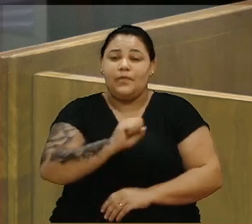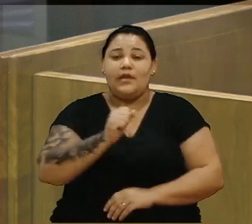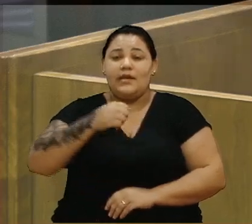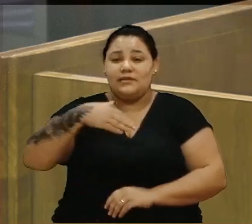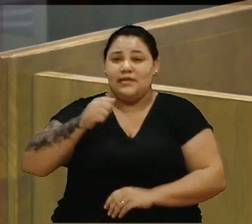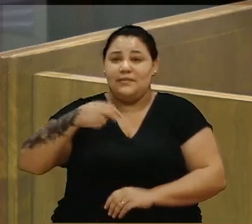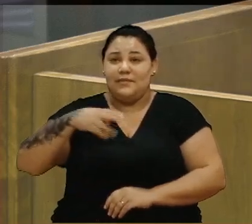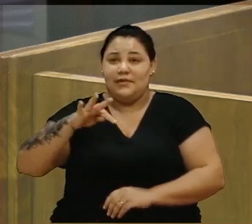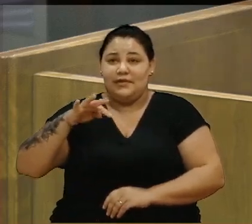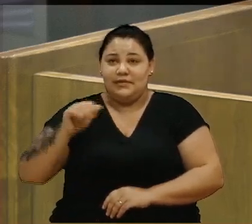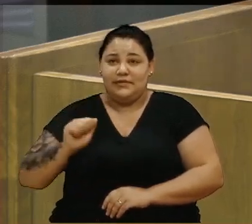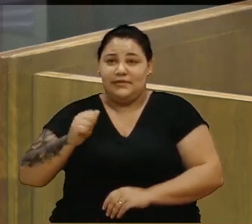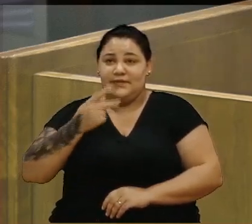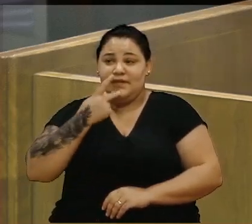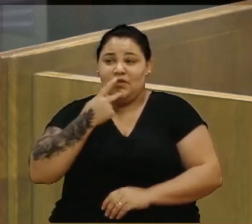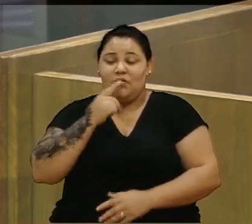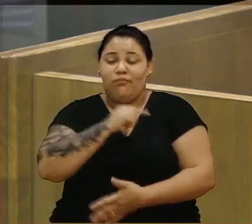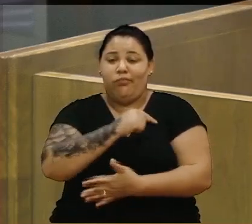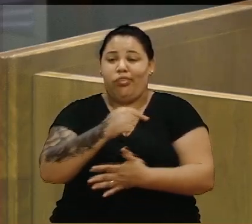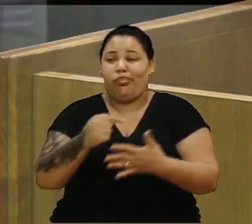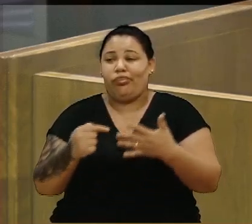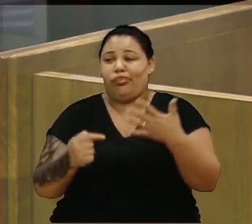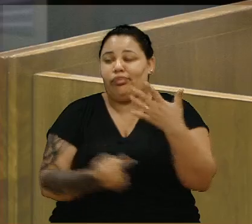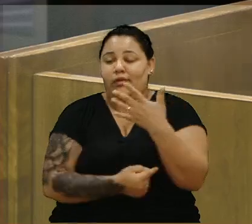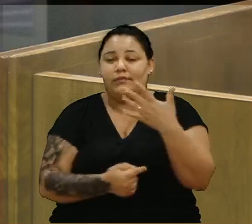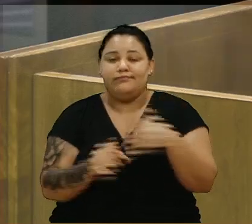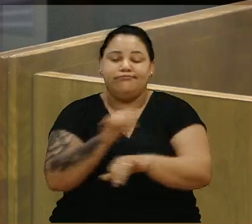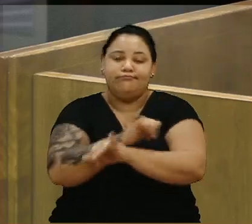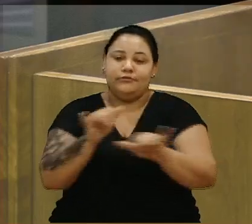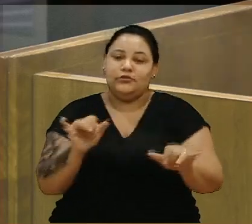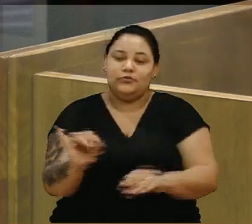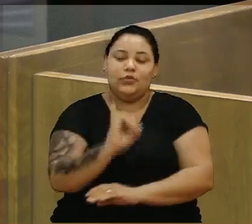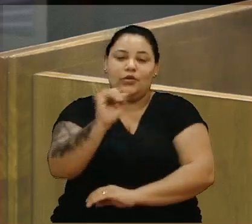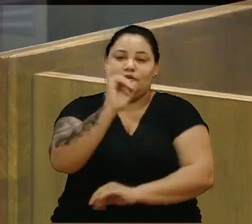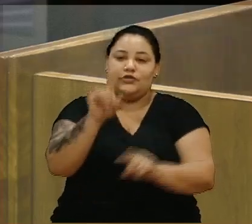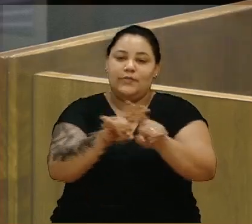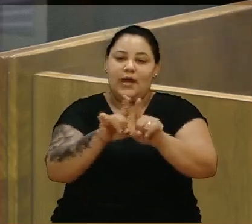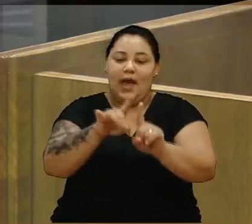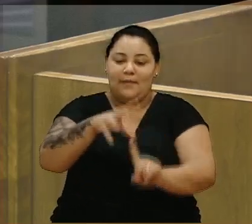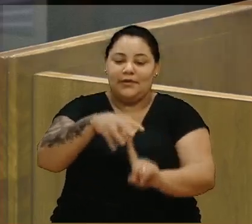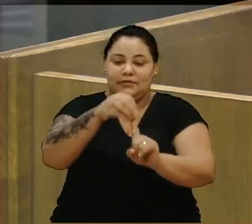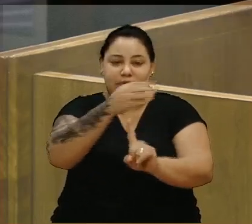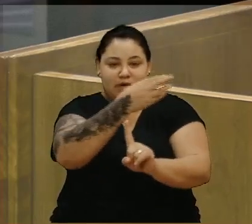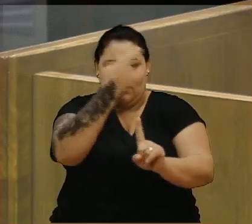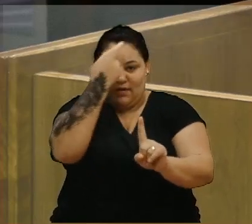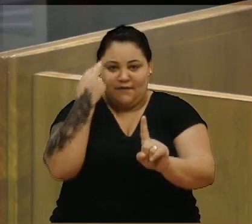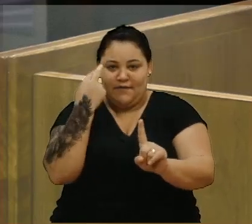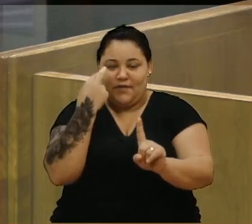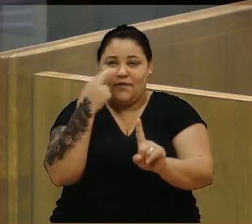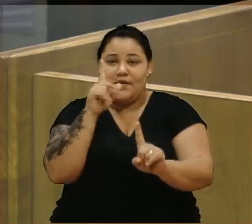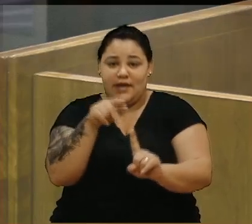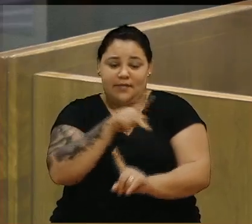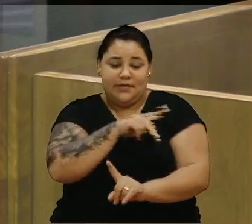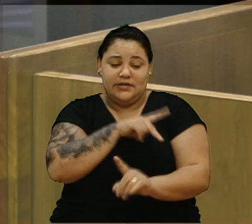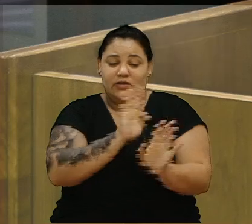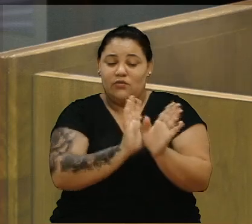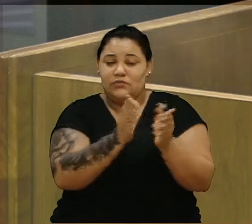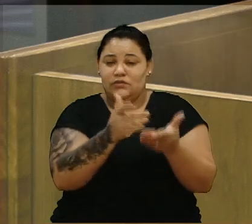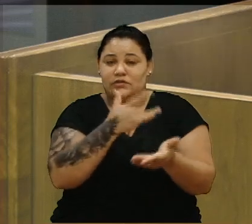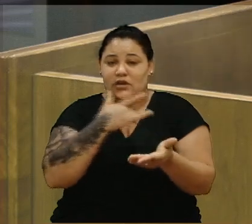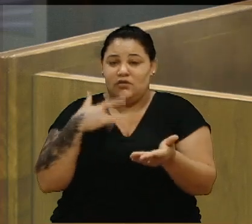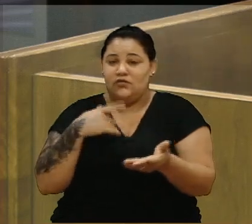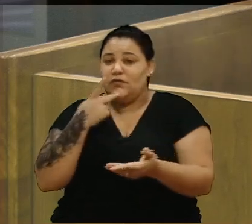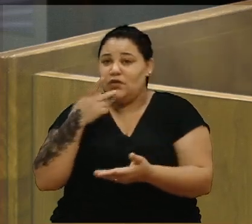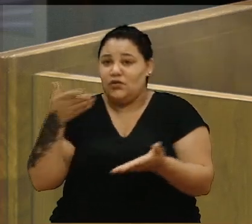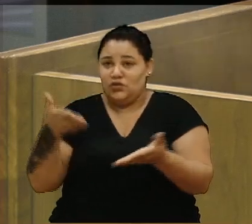Municipal, nos trouxe diversas informações importantíssimas. A principal delas, o vereador Rafael Bueno, que é o presidente da Comissão de Saúde, comentou que hoje de